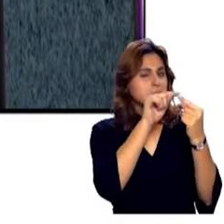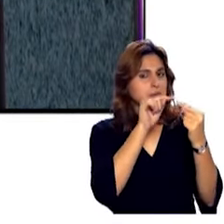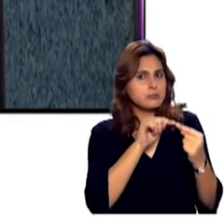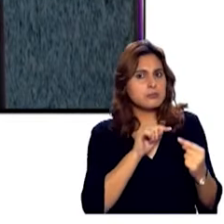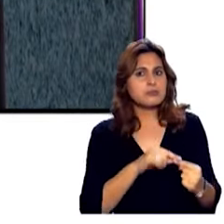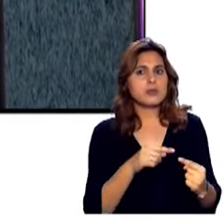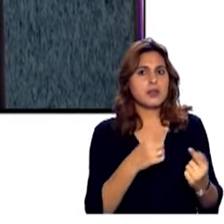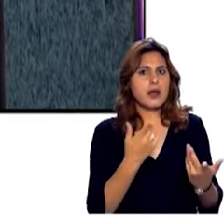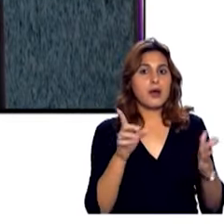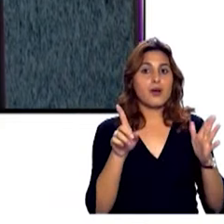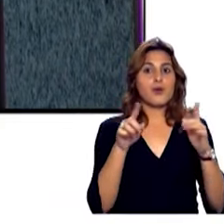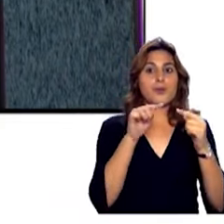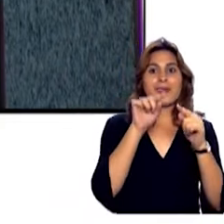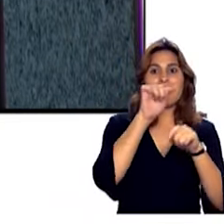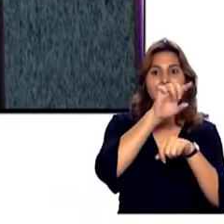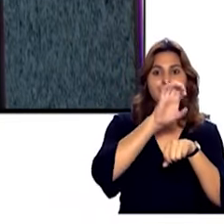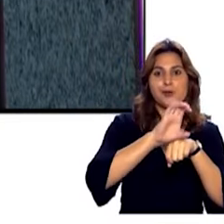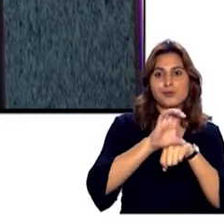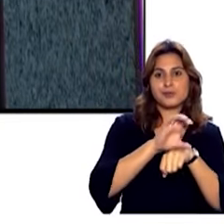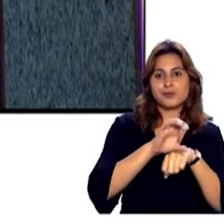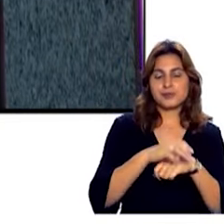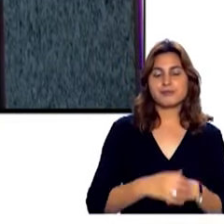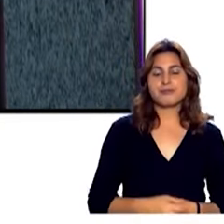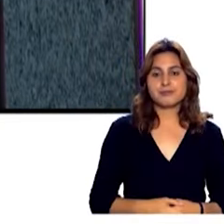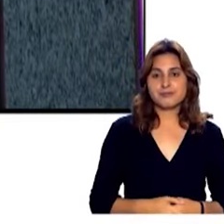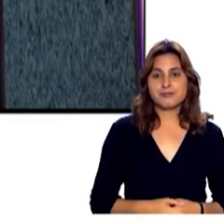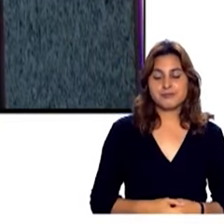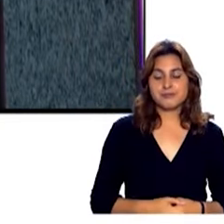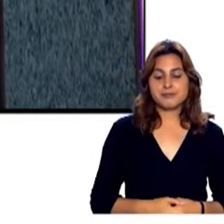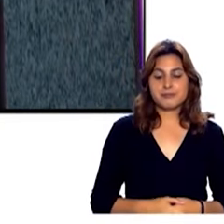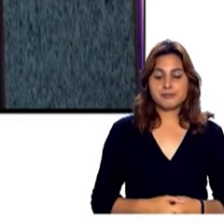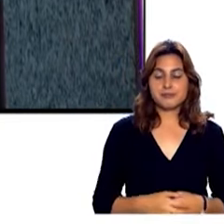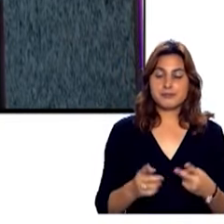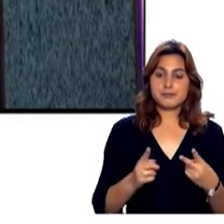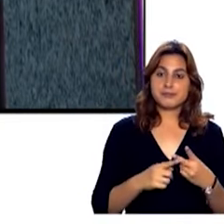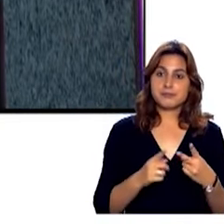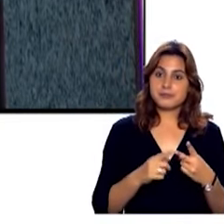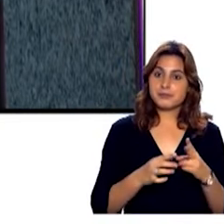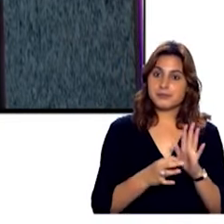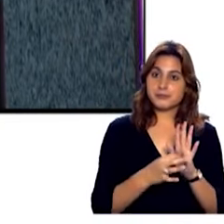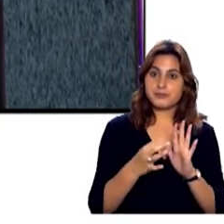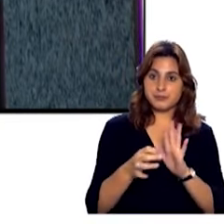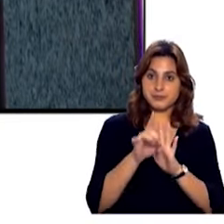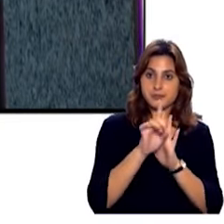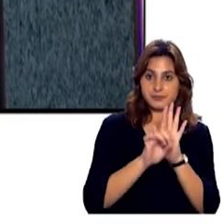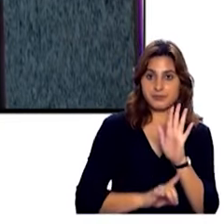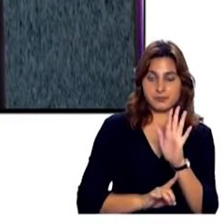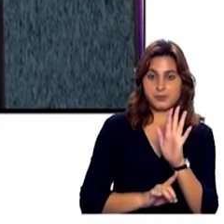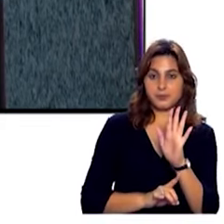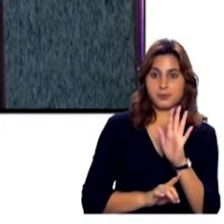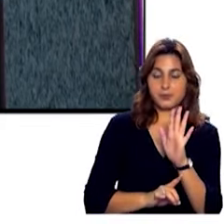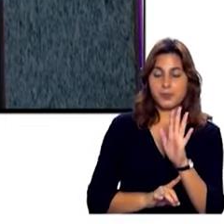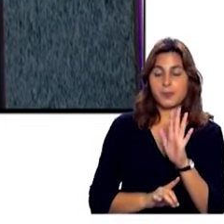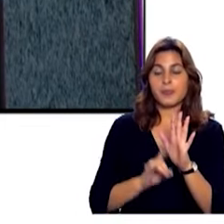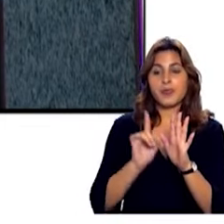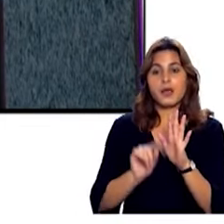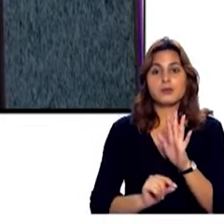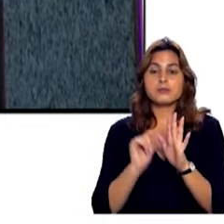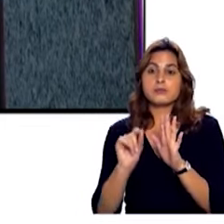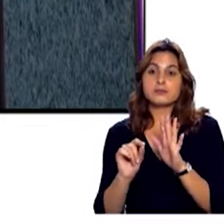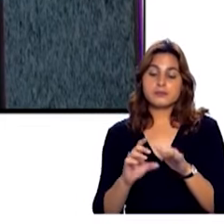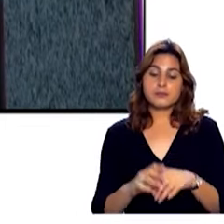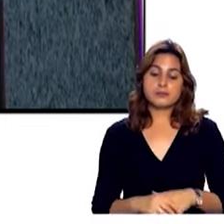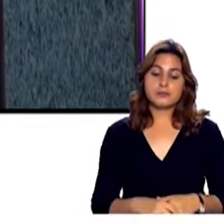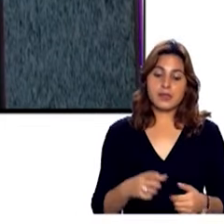constituição isso me parece Evidente o segundo argumento do direito vivente demonstra aqui